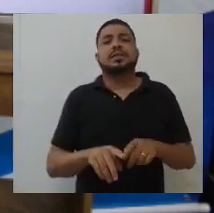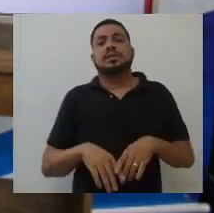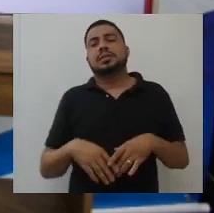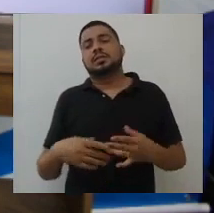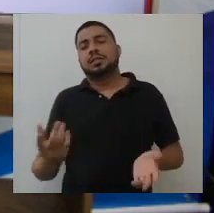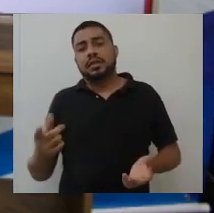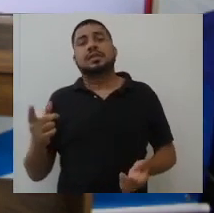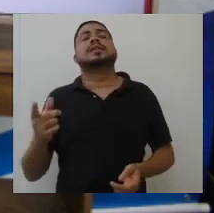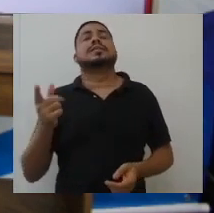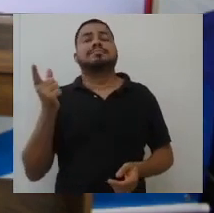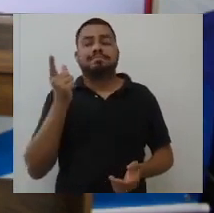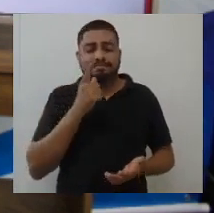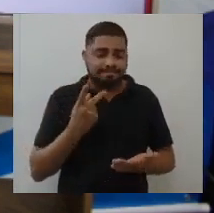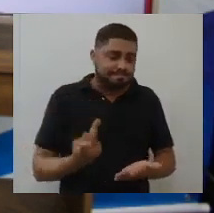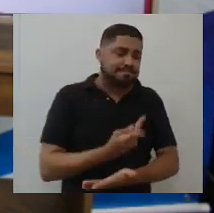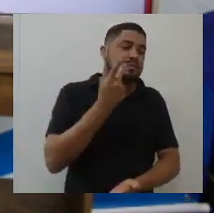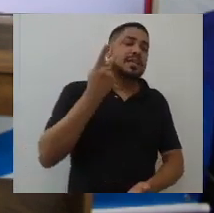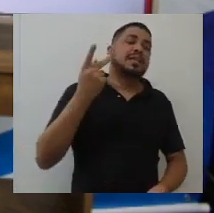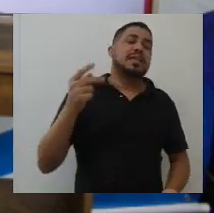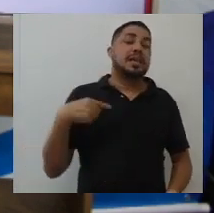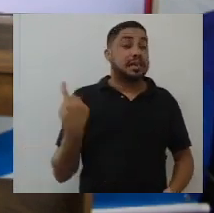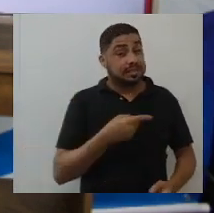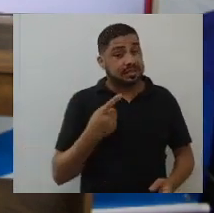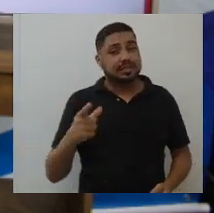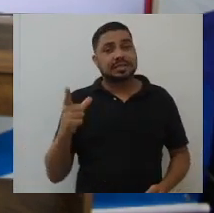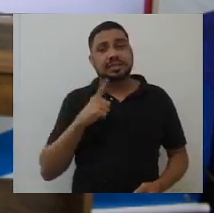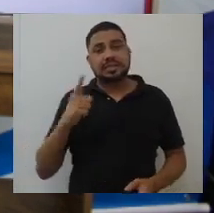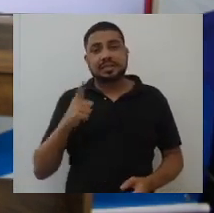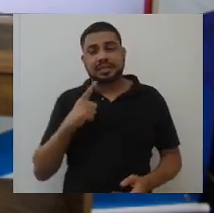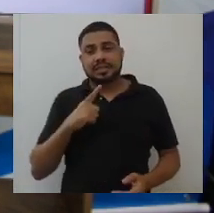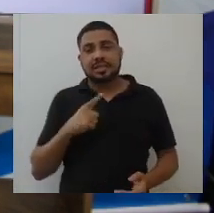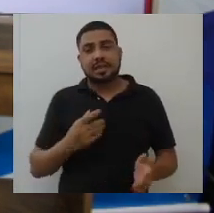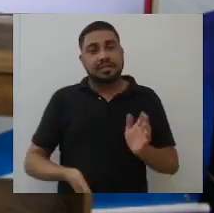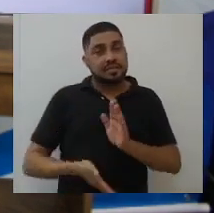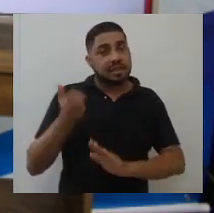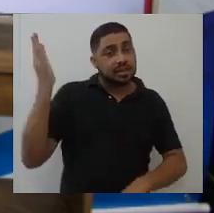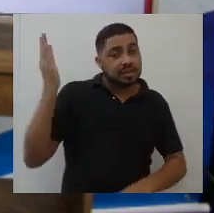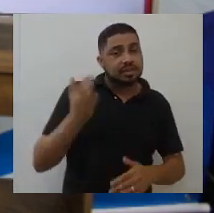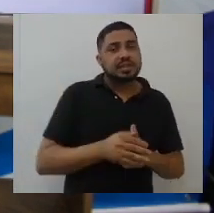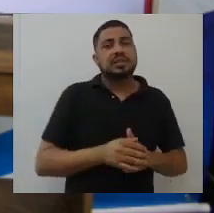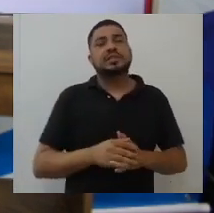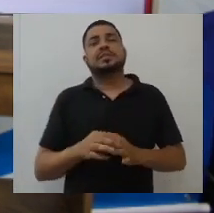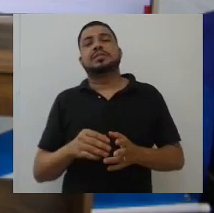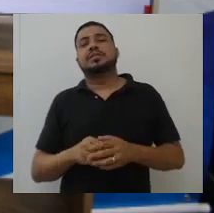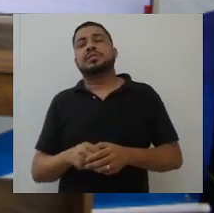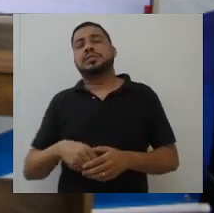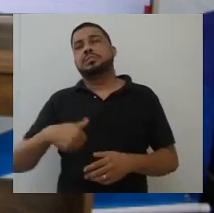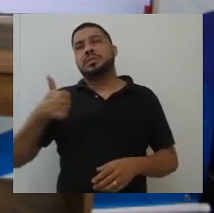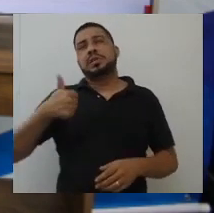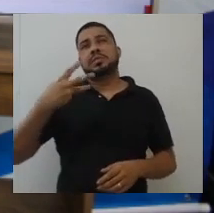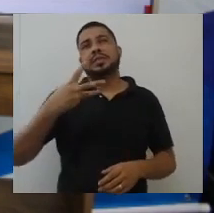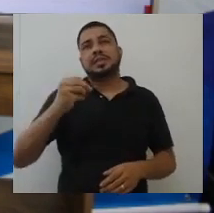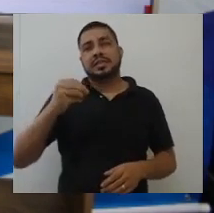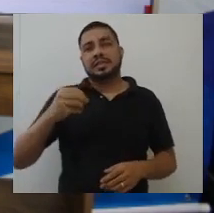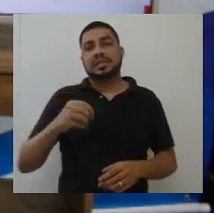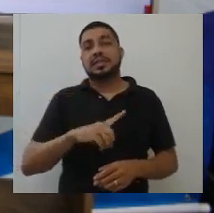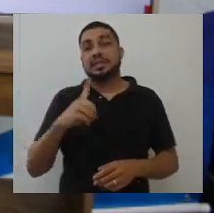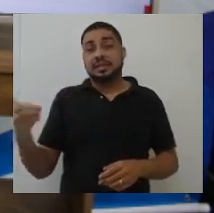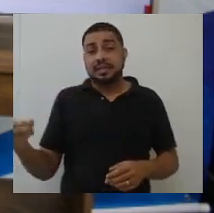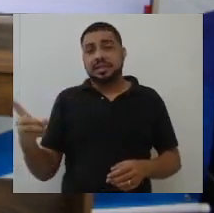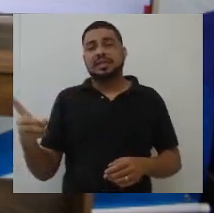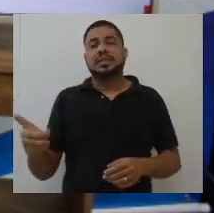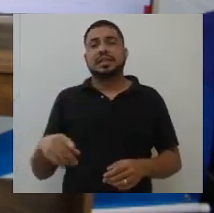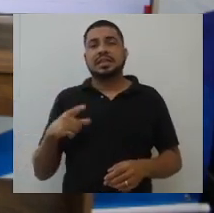Acontece bastante, principalmente quando a gente está em tempo de intercâmbio, quando a gente viaja, nos primeiros 30 dias, a gente tem